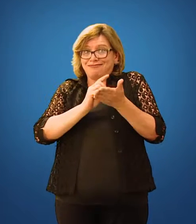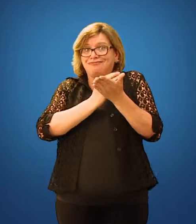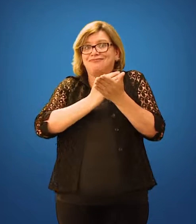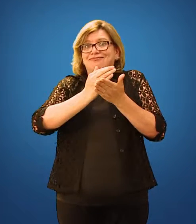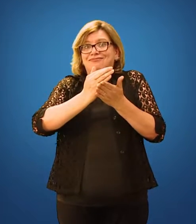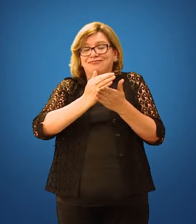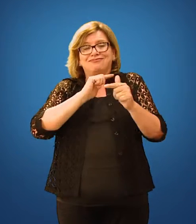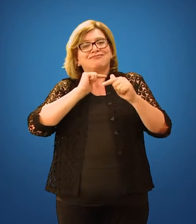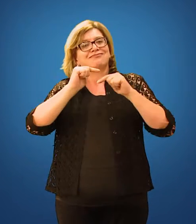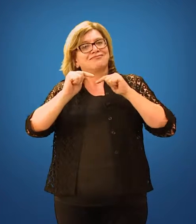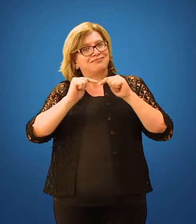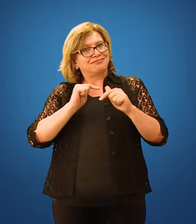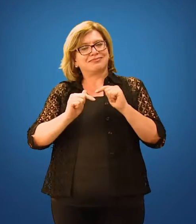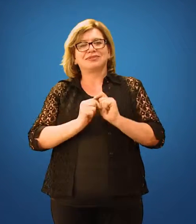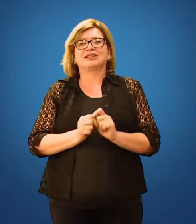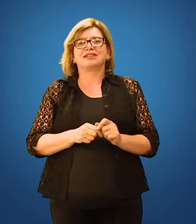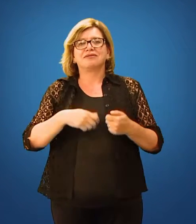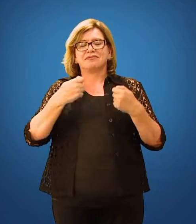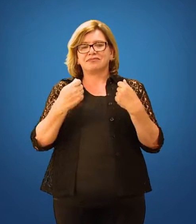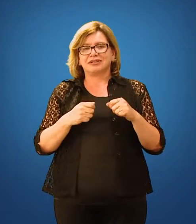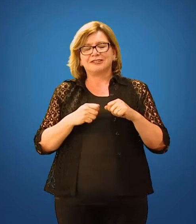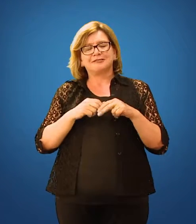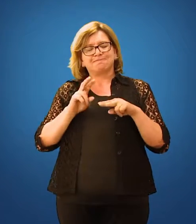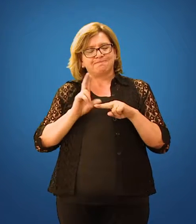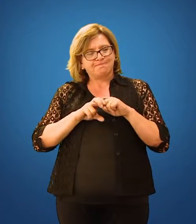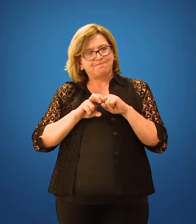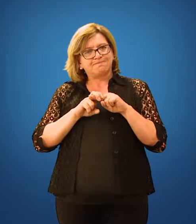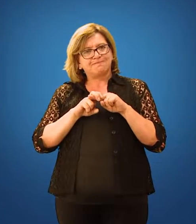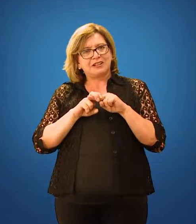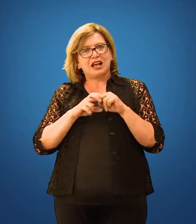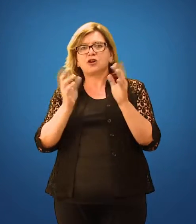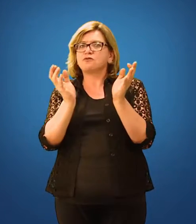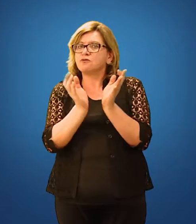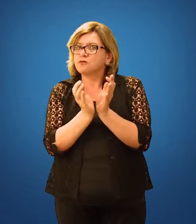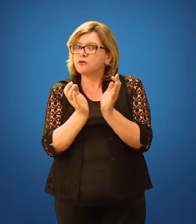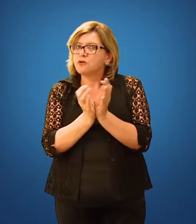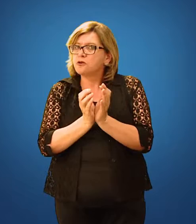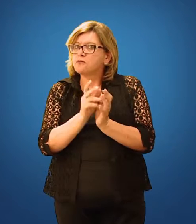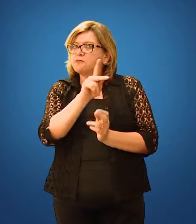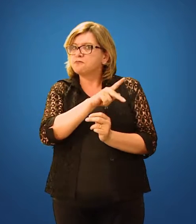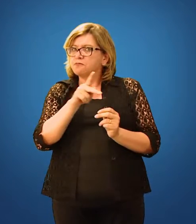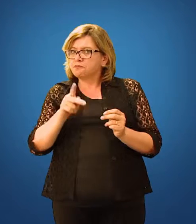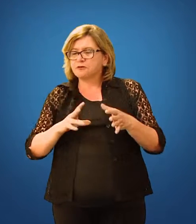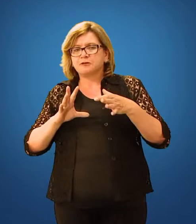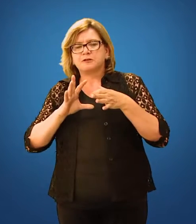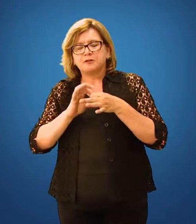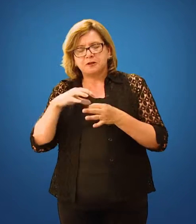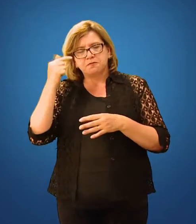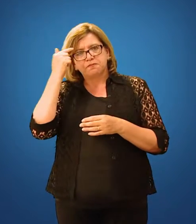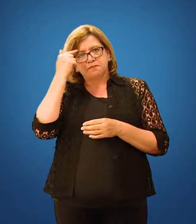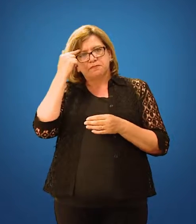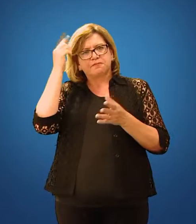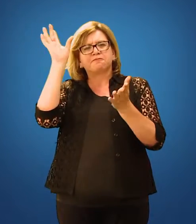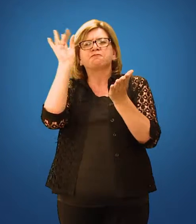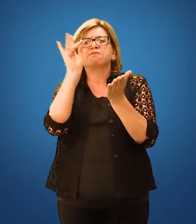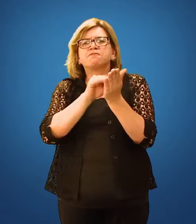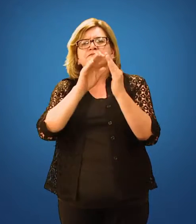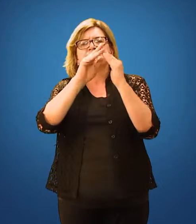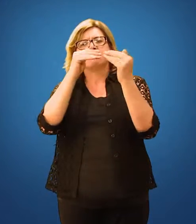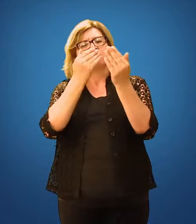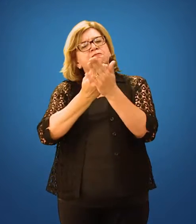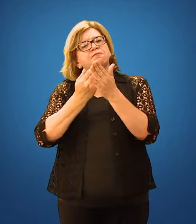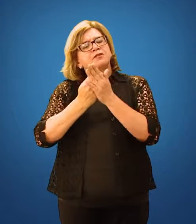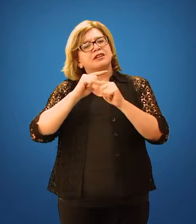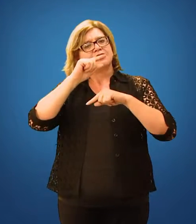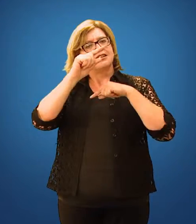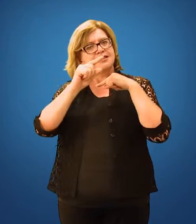de implementação. Então, é necessário sentar, enquanto grupo de professores, enquanto coletivo, refletir sobre a realidade da escola, para